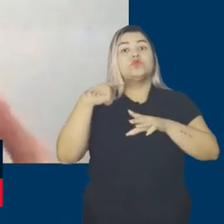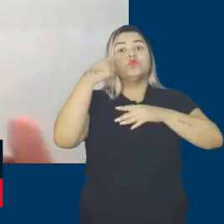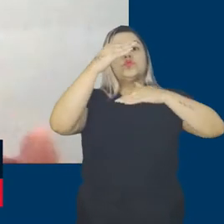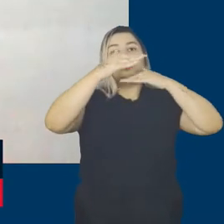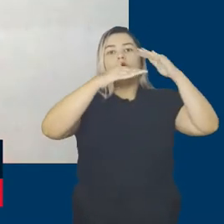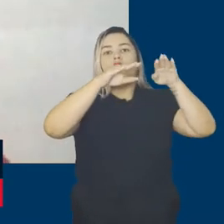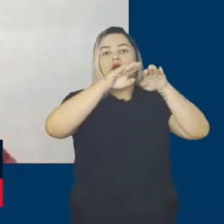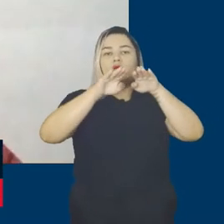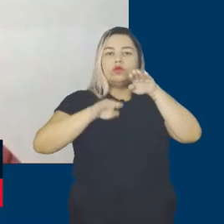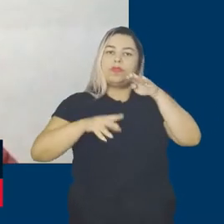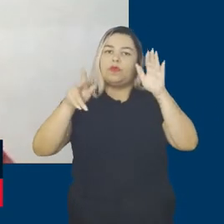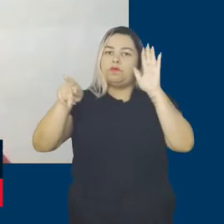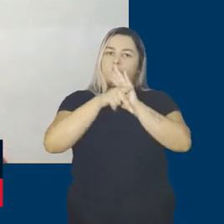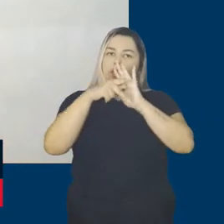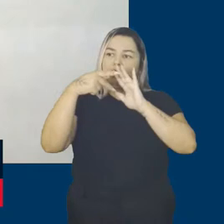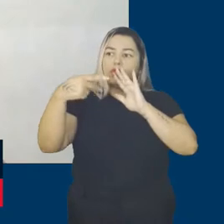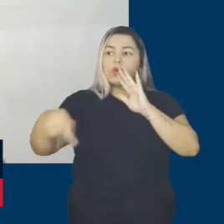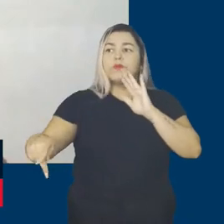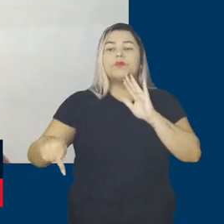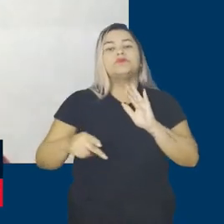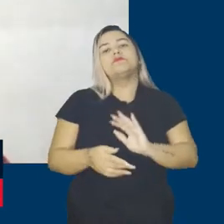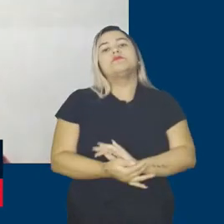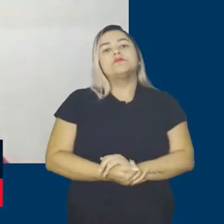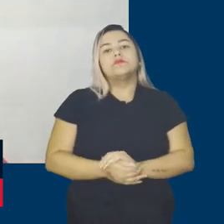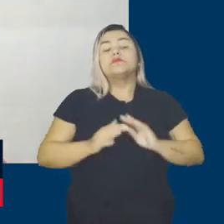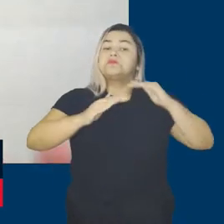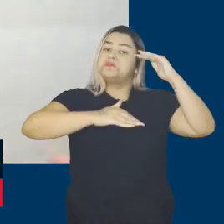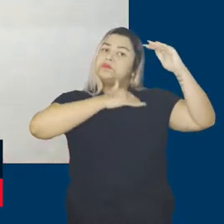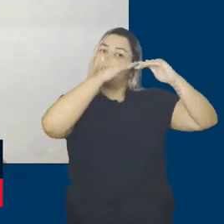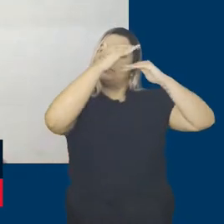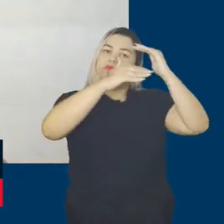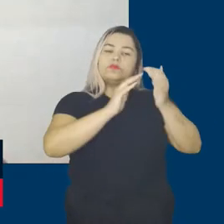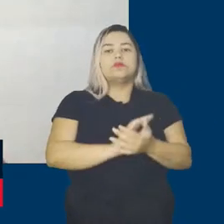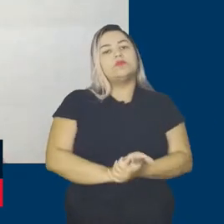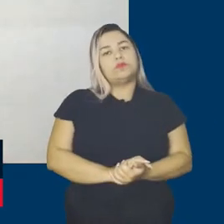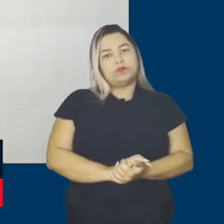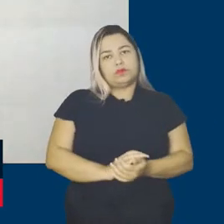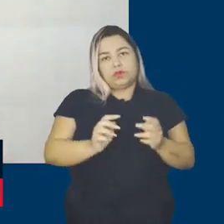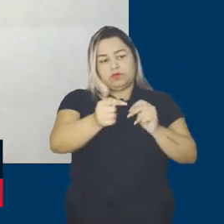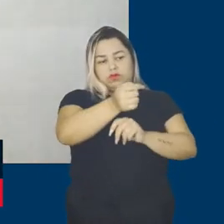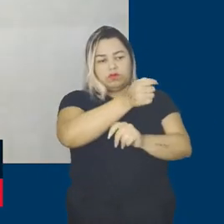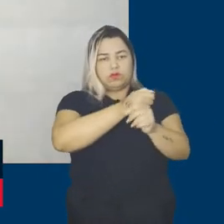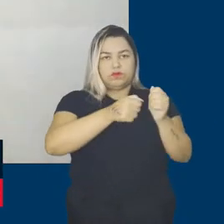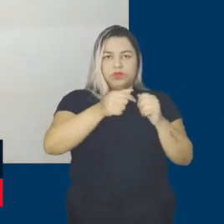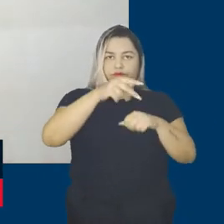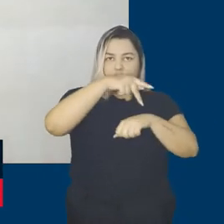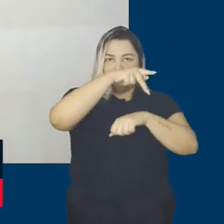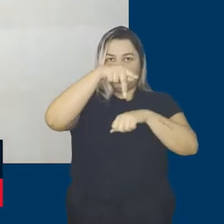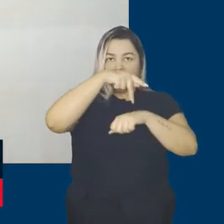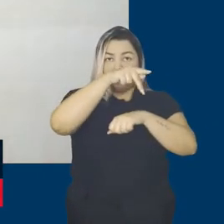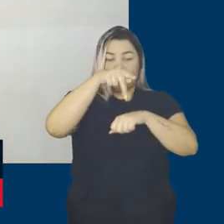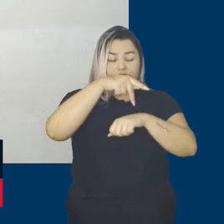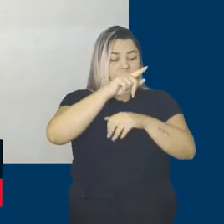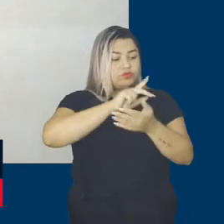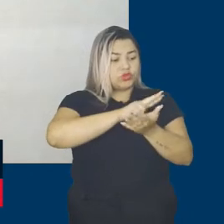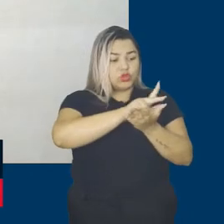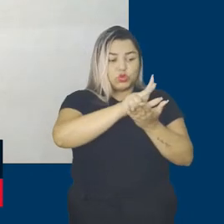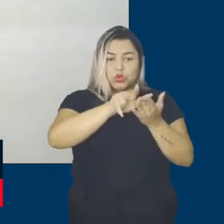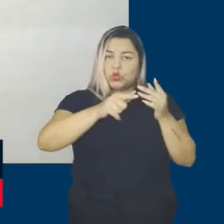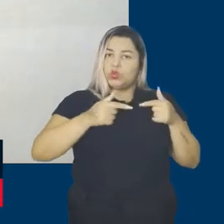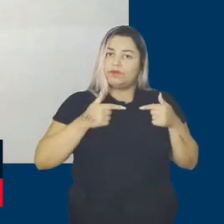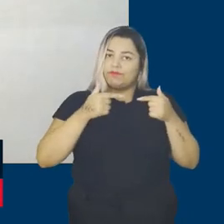desigualdades para o próprio avanço do desenvolvimento econômico no país. Então, vão ser uma série de debates,